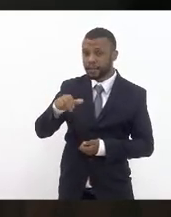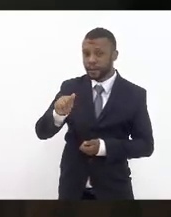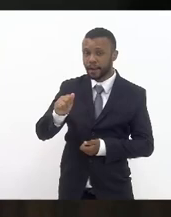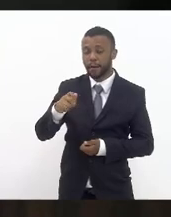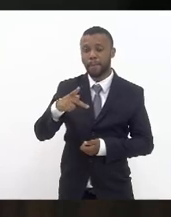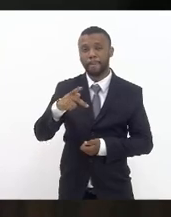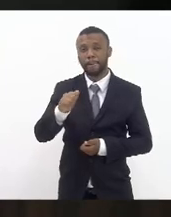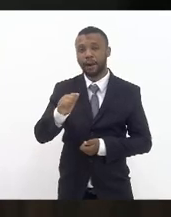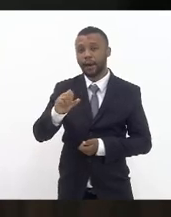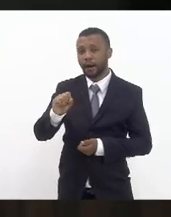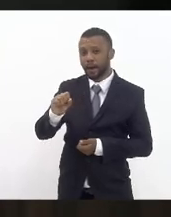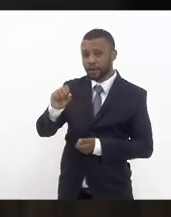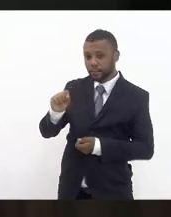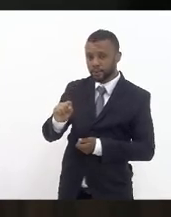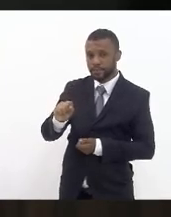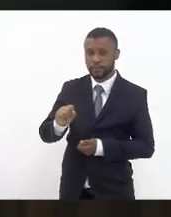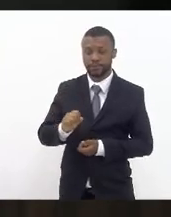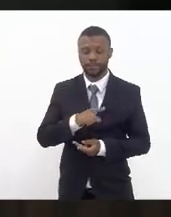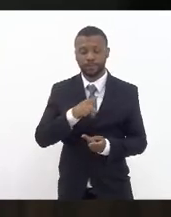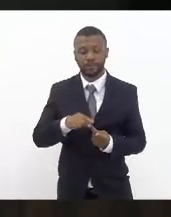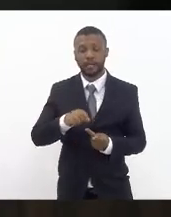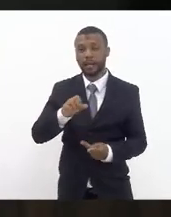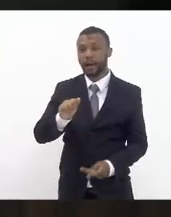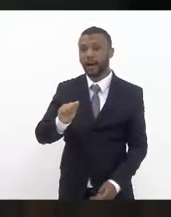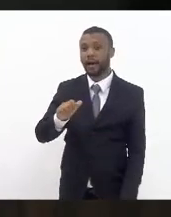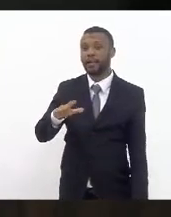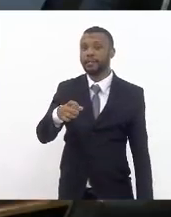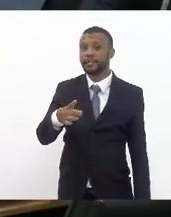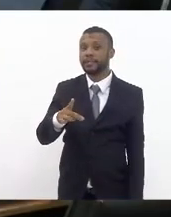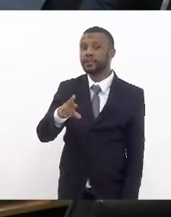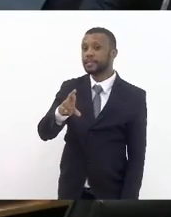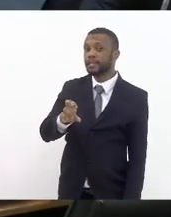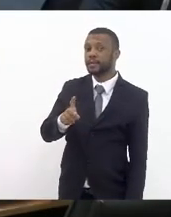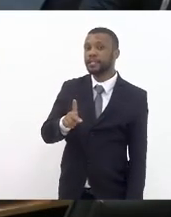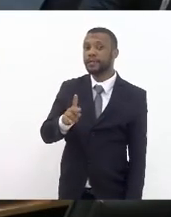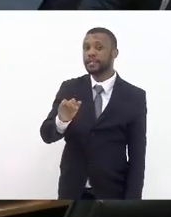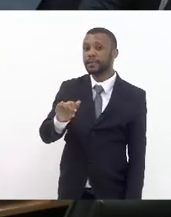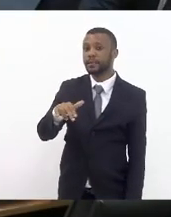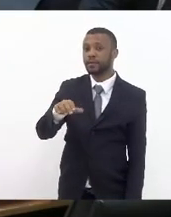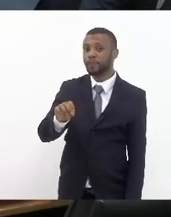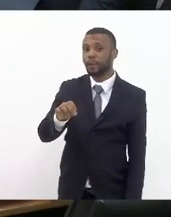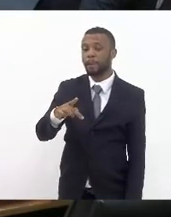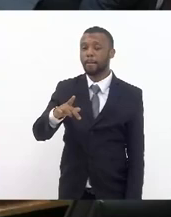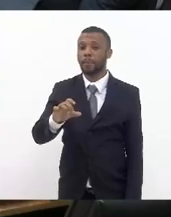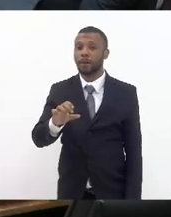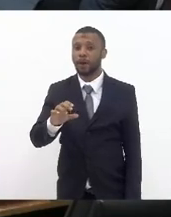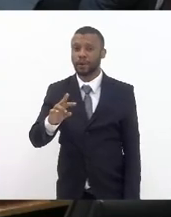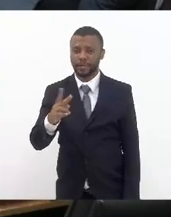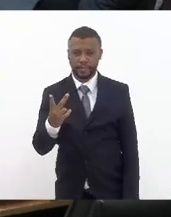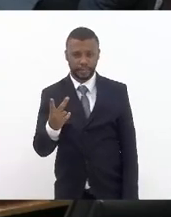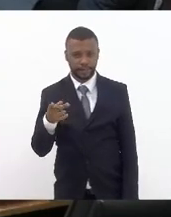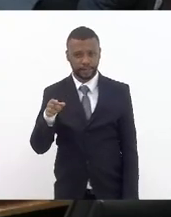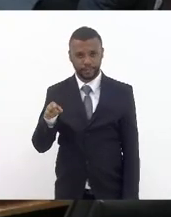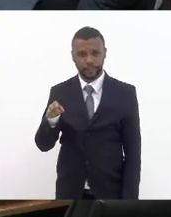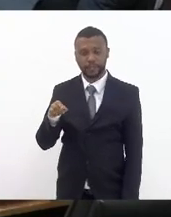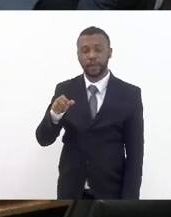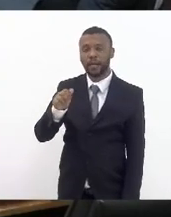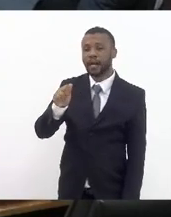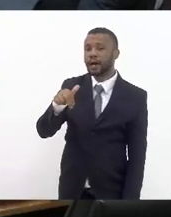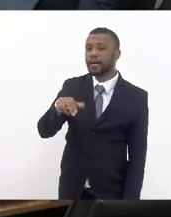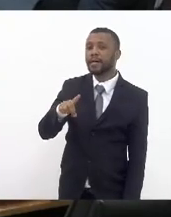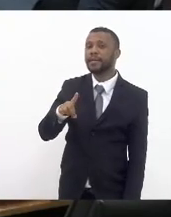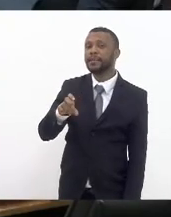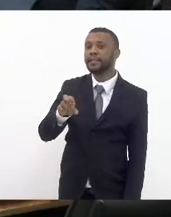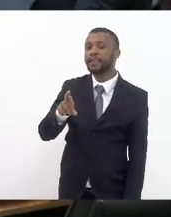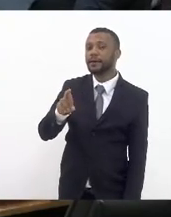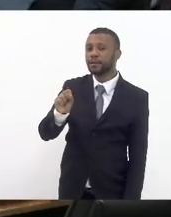Alana Passos. Alexandre Knoploch. Alexandre Knoploch. Anderson